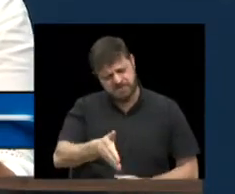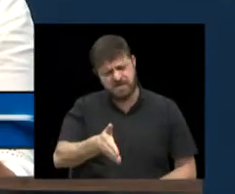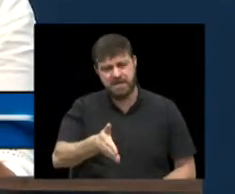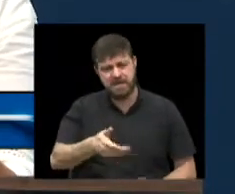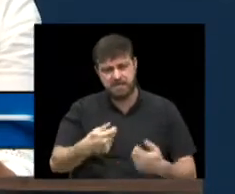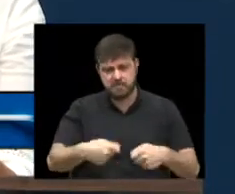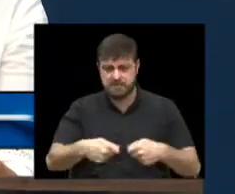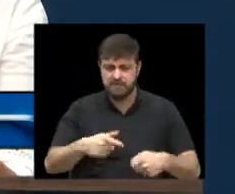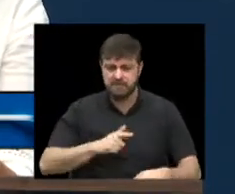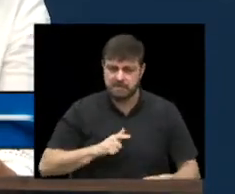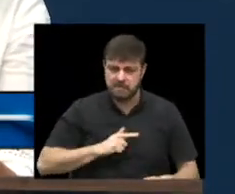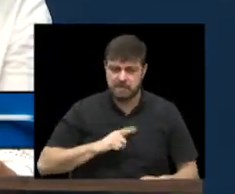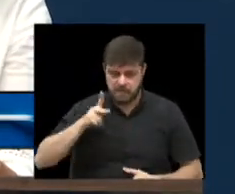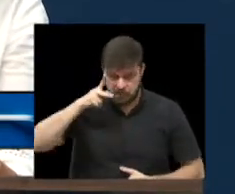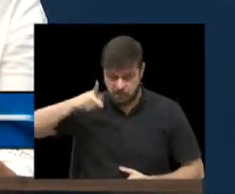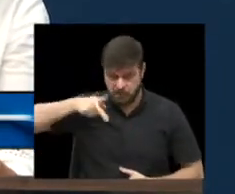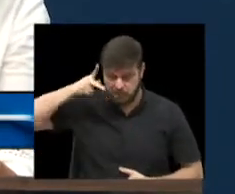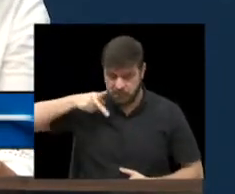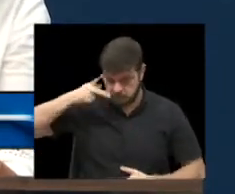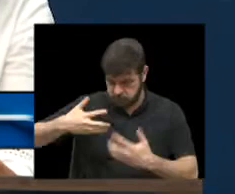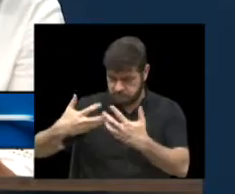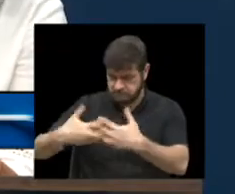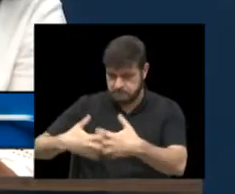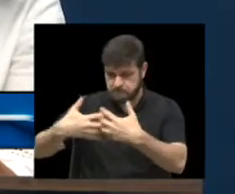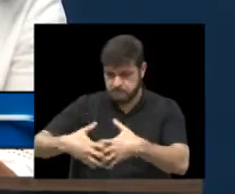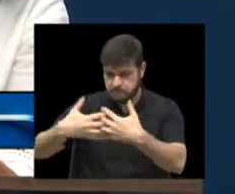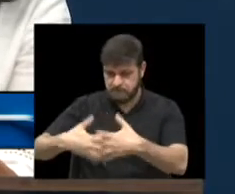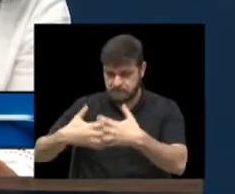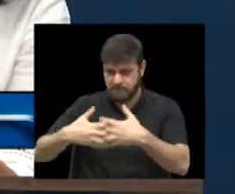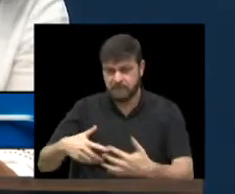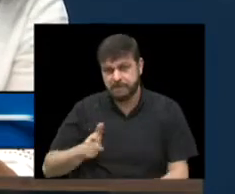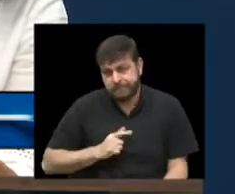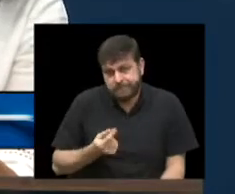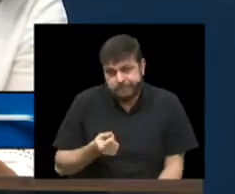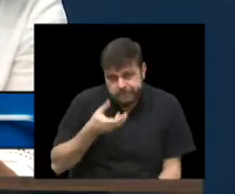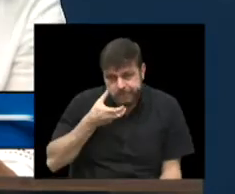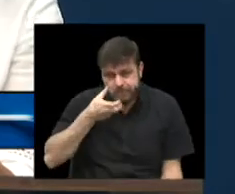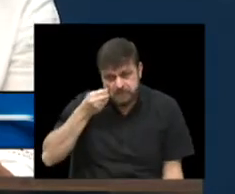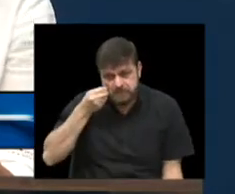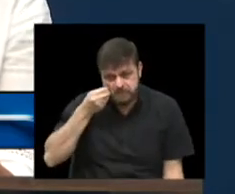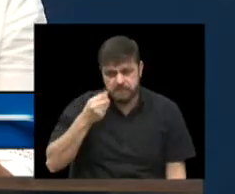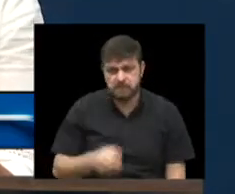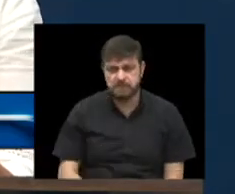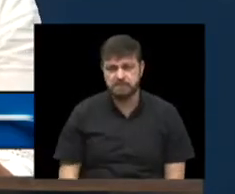Para você ter uma política que tenha efetividade no município, você precisa ter orçamento para tanto, né?